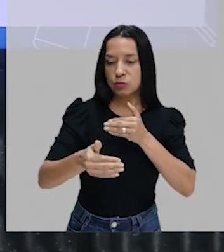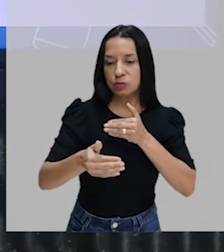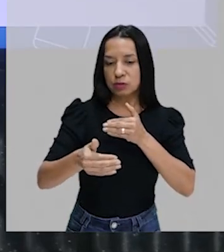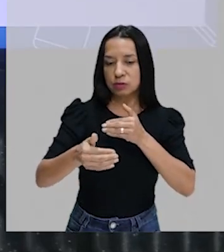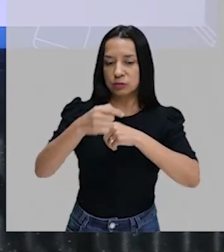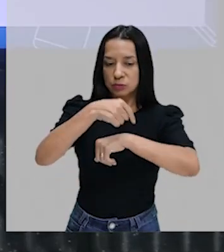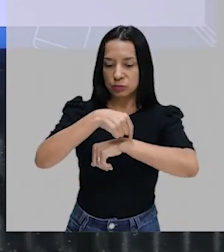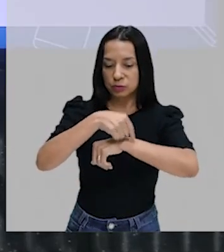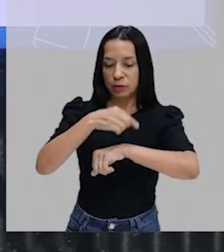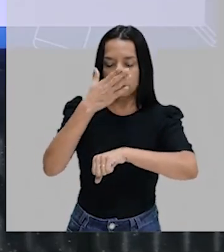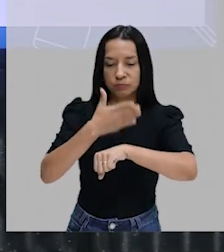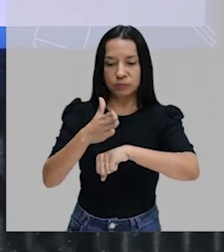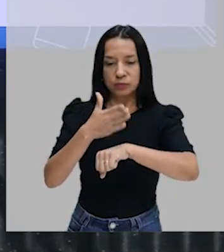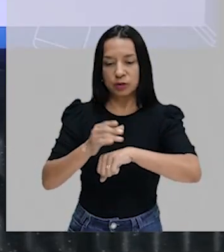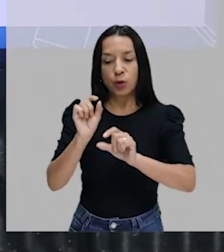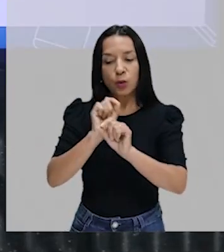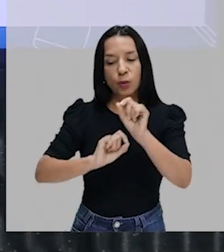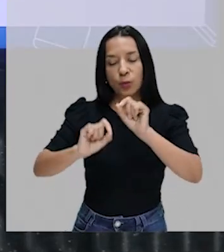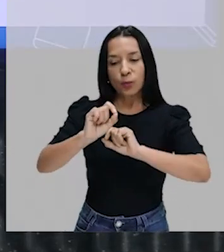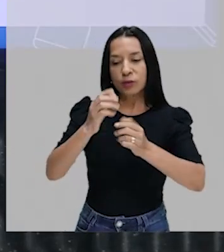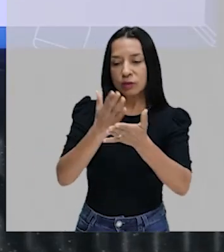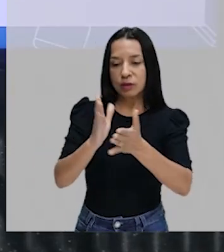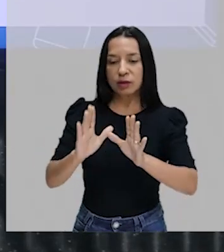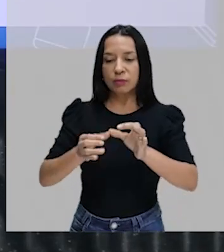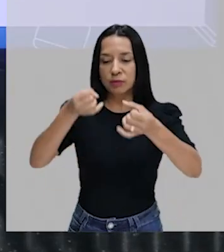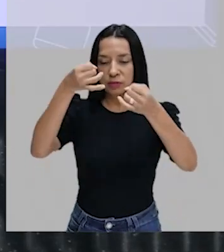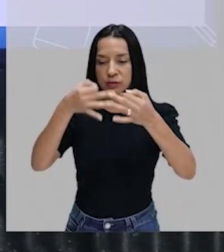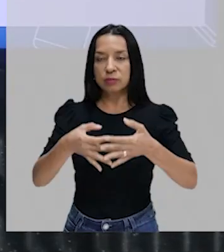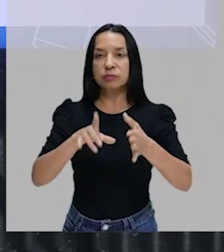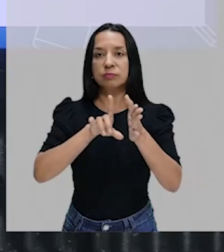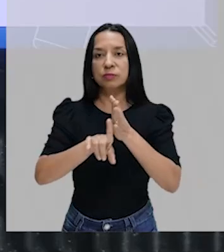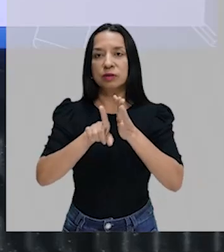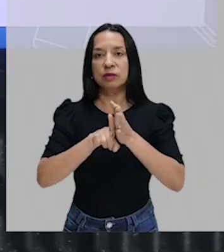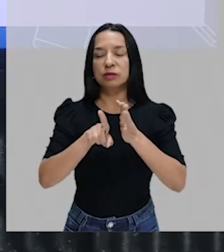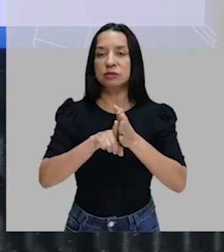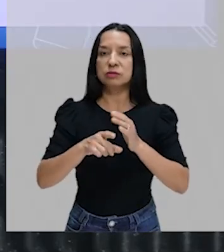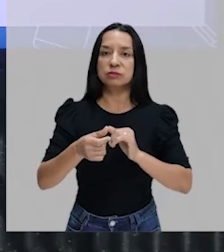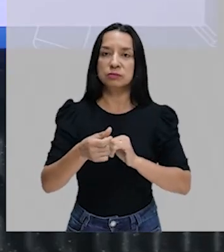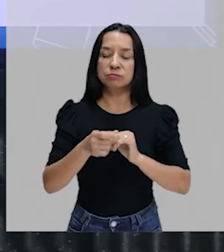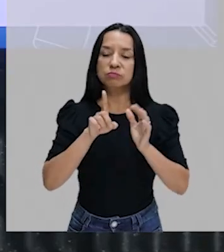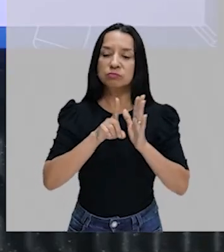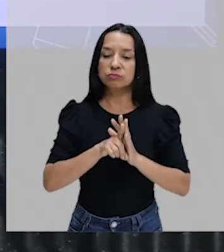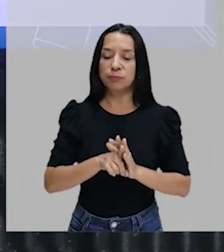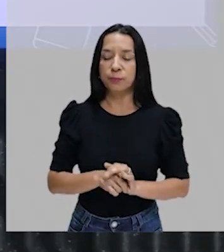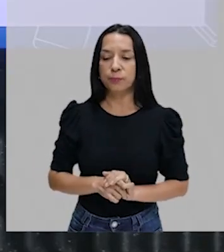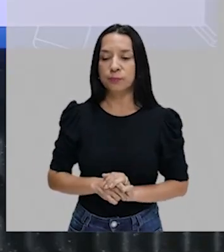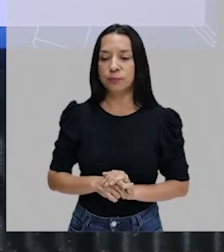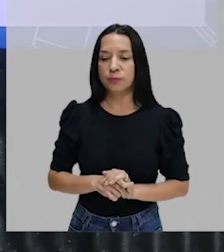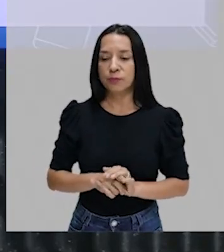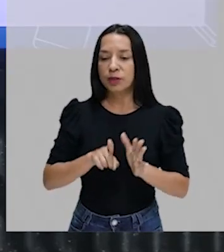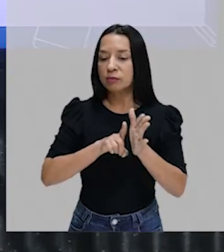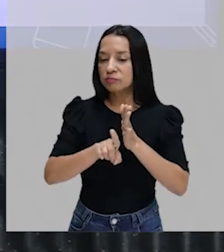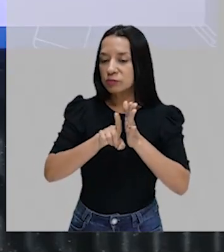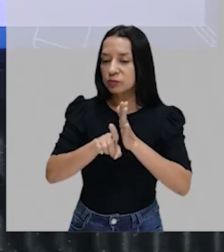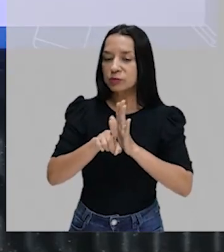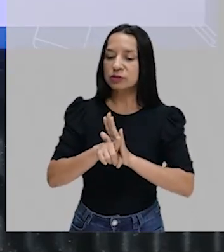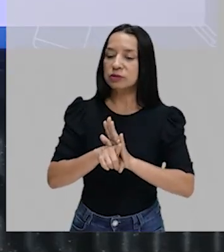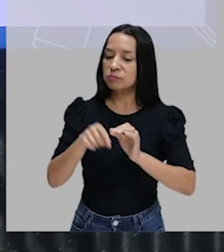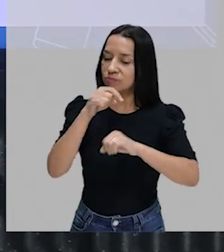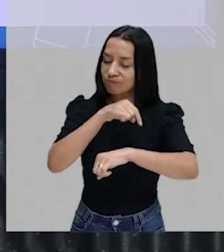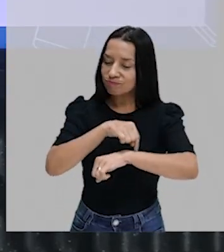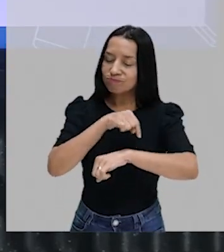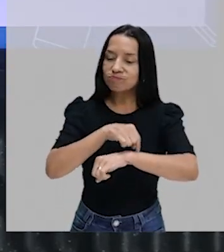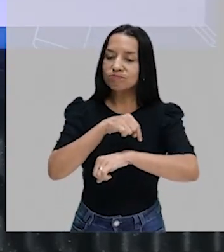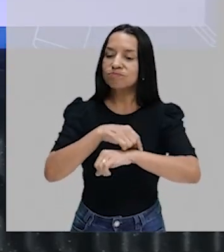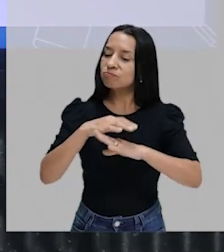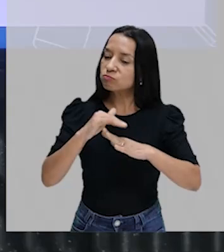Pronto. O que eu acabei de falar para vocês. A questão das avaliações, elas acontecem a todo